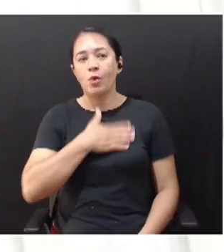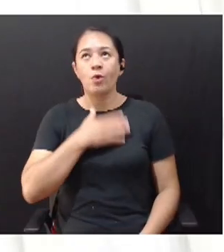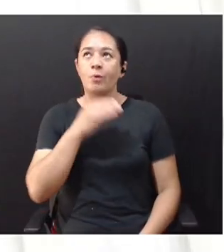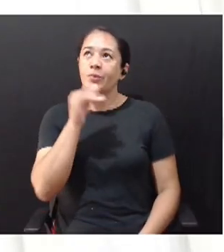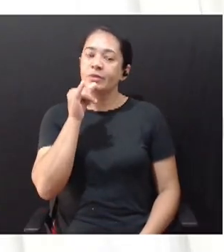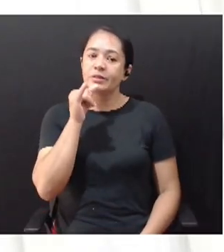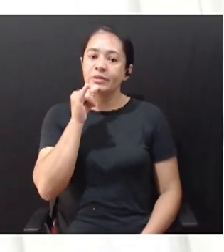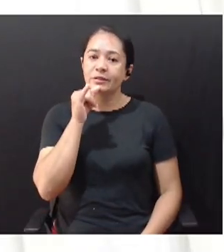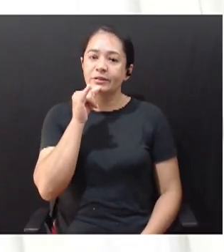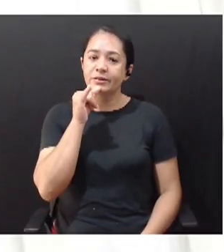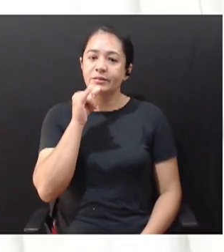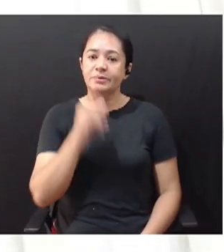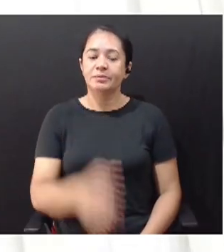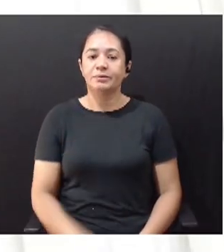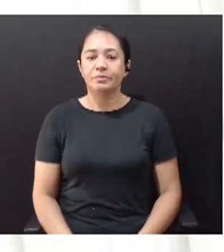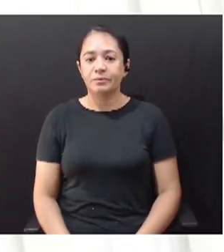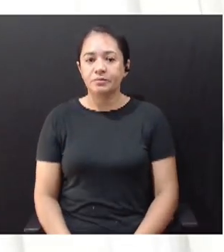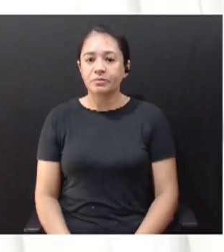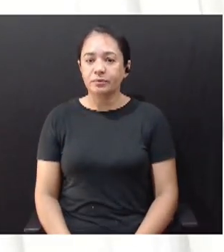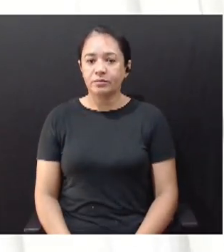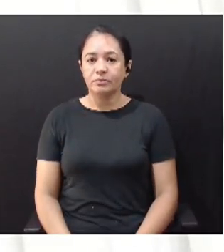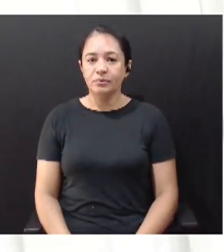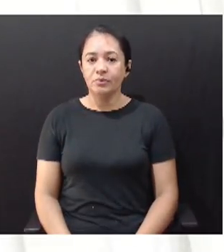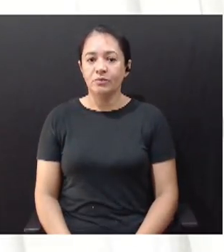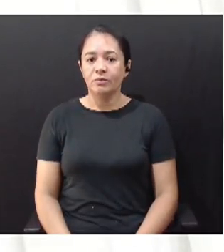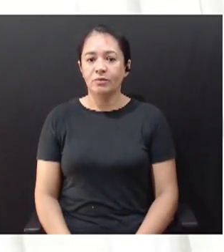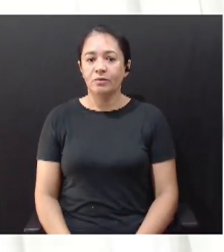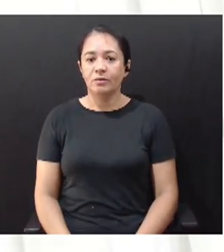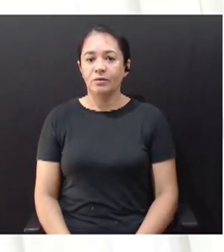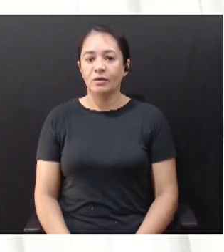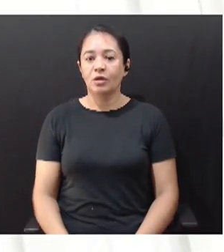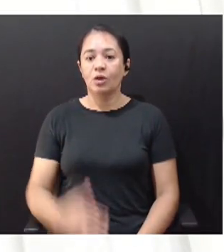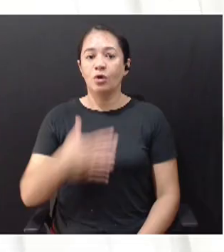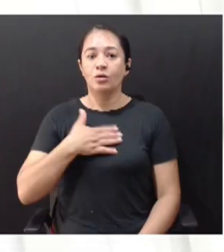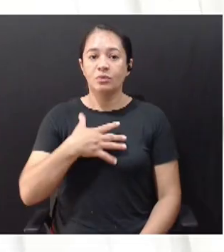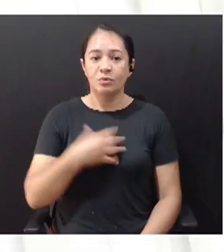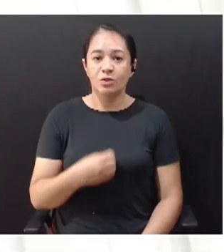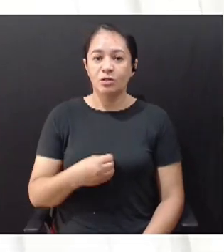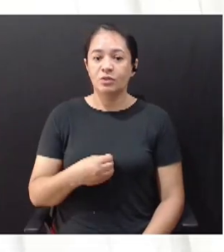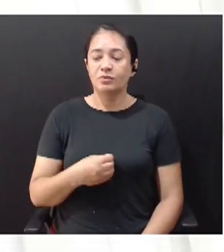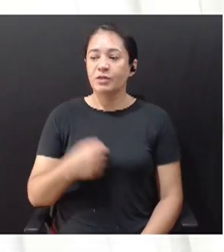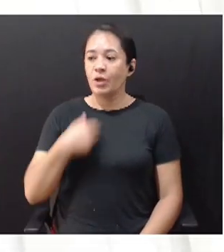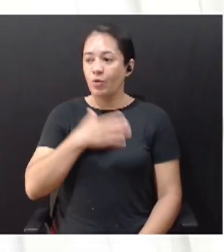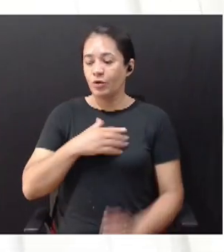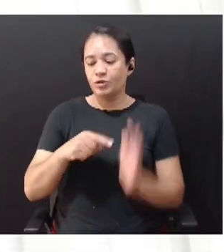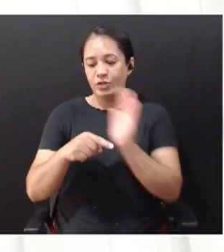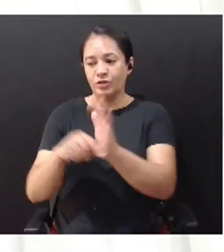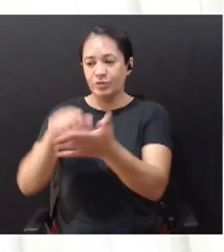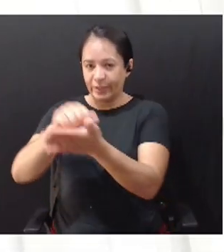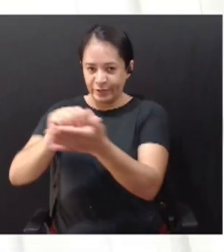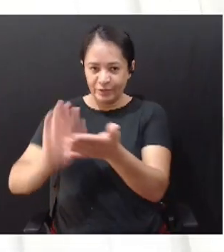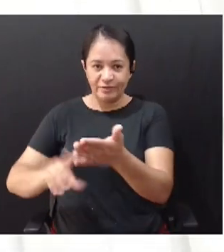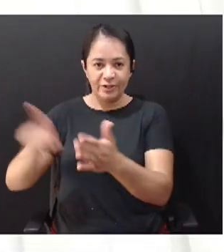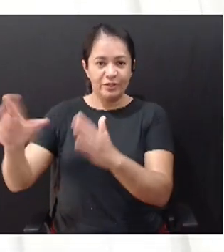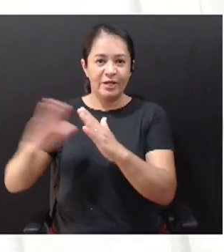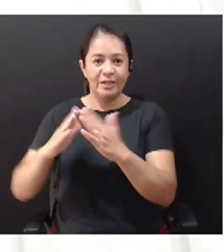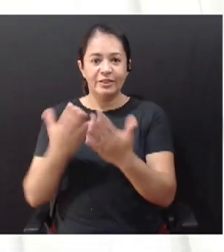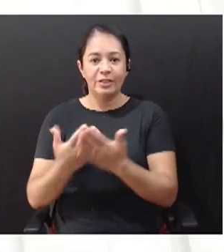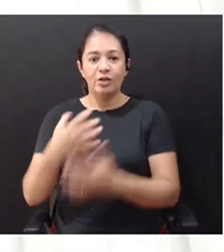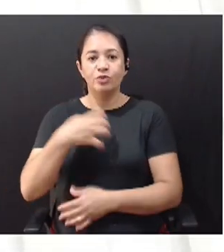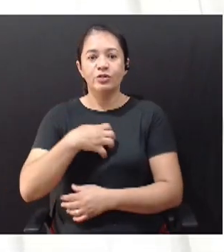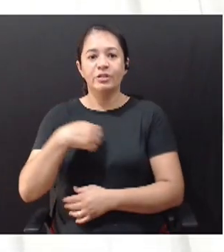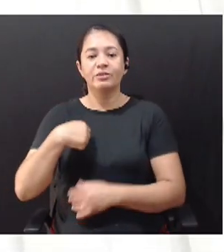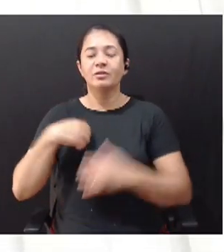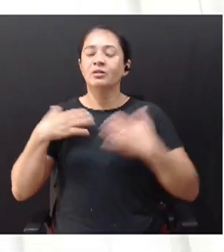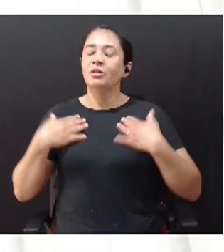ajudar meus filhos a fazerem a lição, as tarefas de casa. É uma forma que eu me relaxo, que eu me sinto